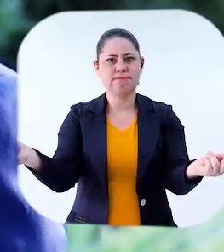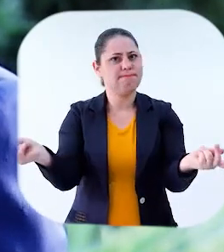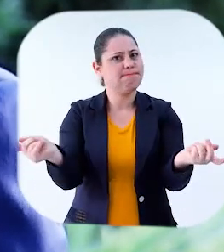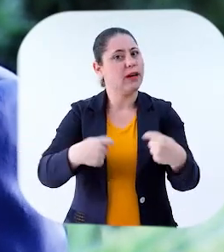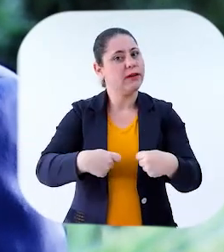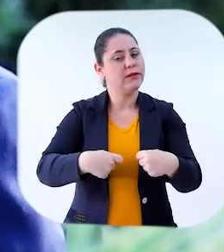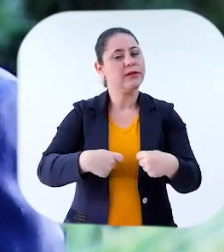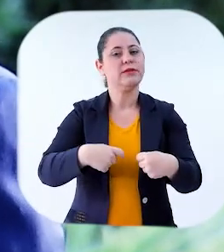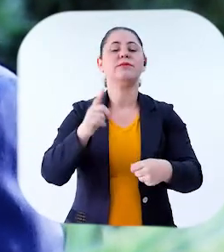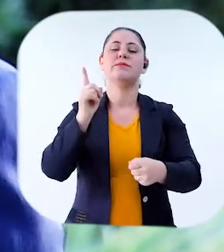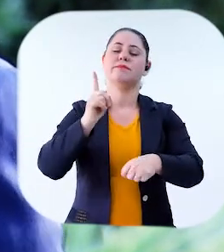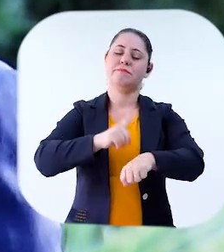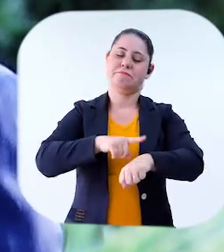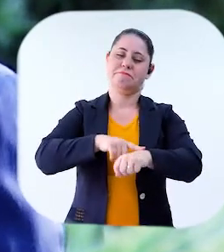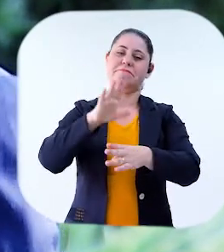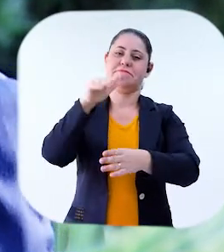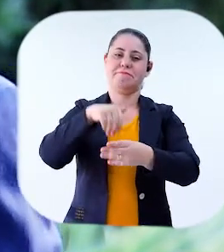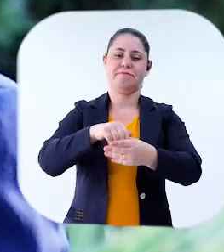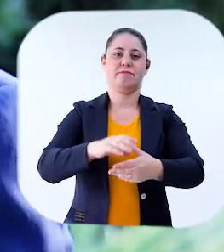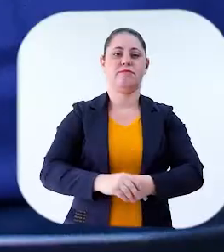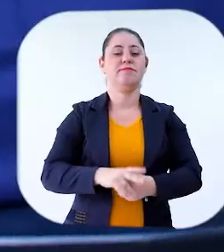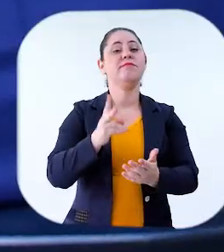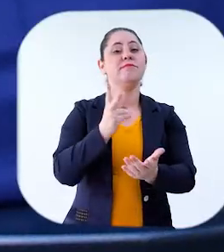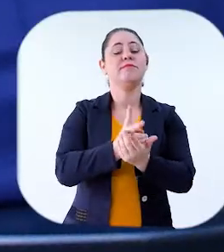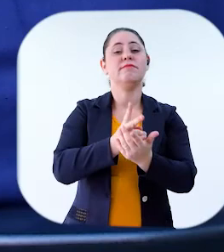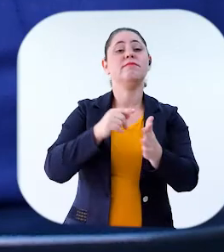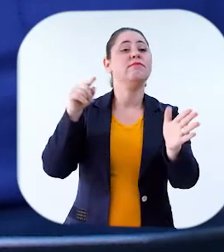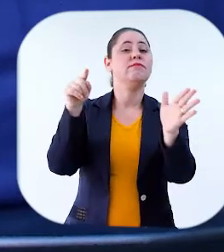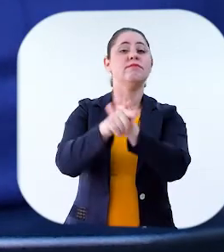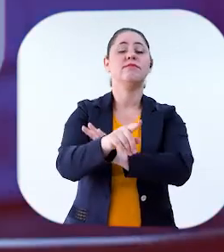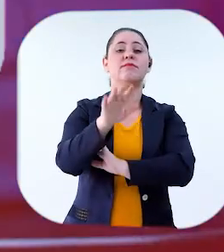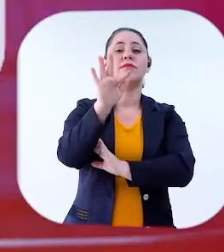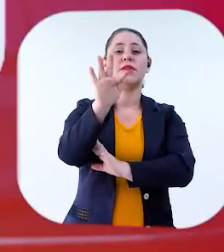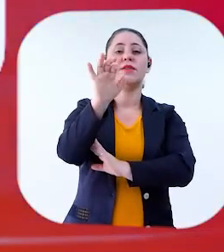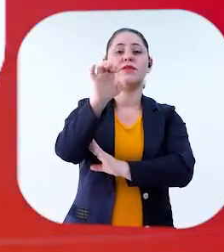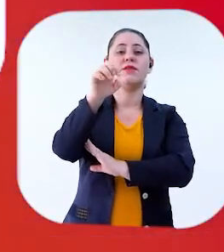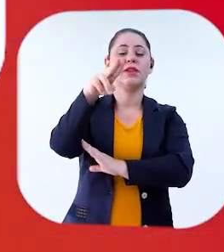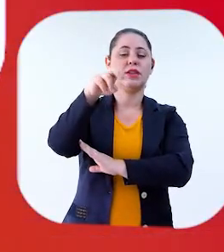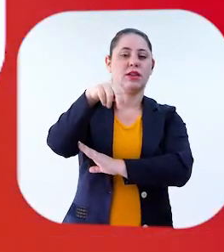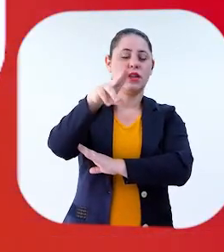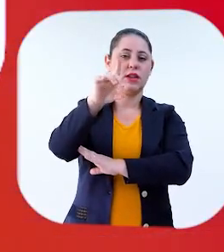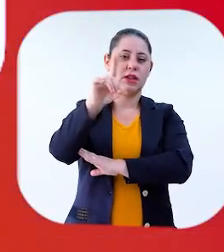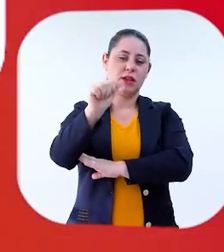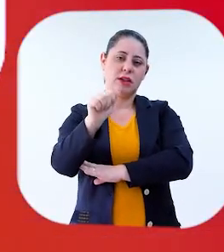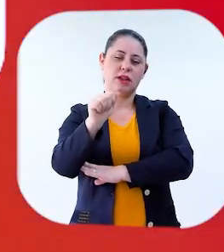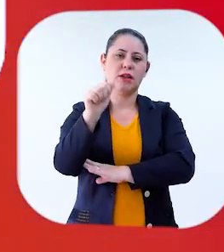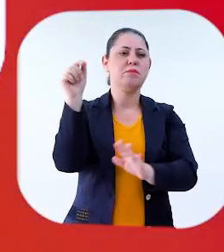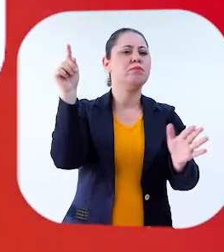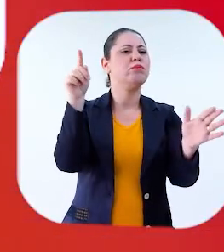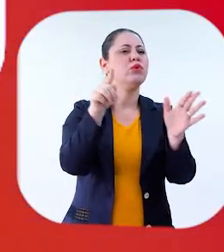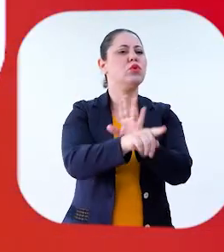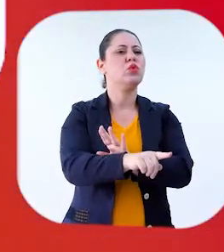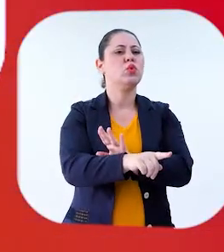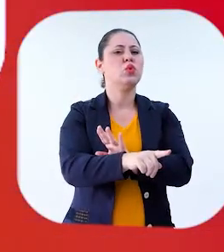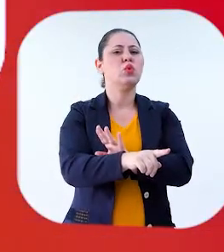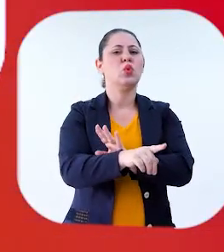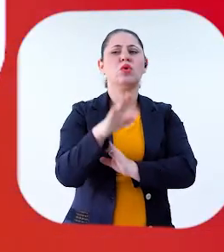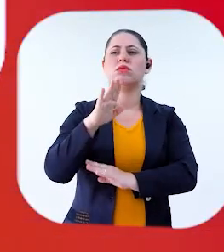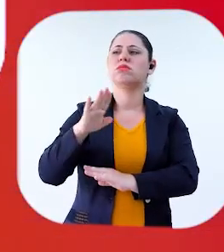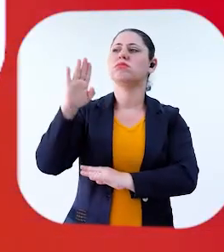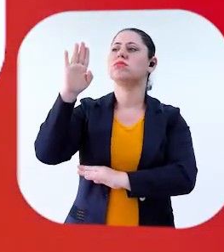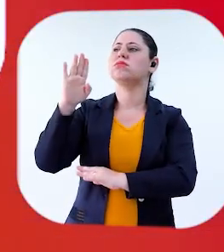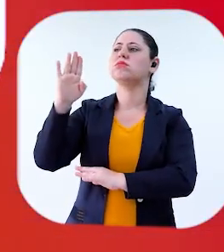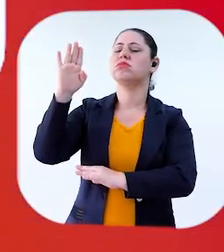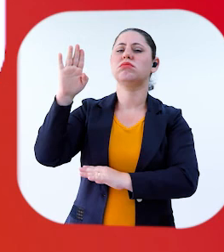serviço essencial nas eleições. Continuando com as perguntas aqui, a Fernanda Kirchner pergunta, a divulgação